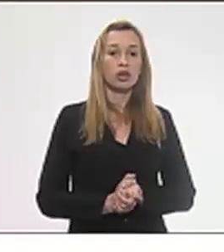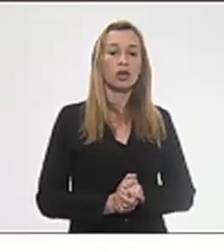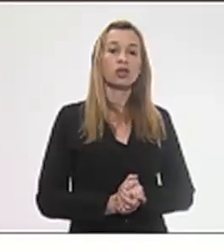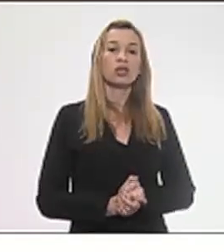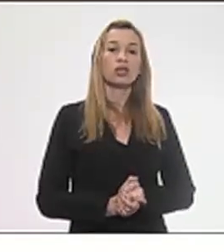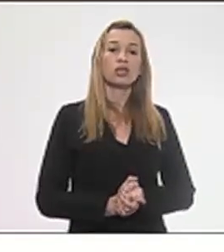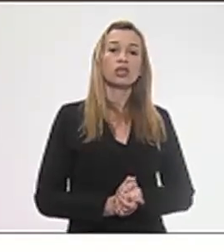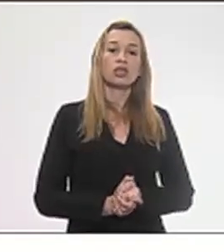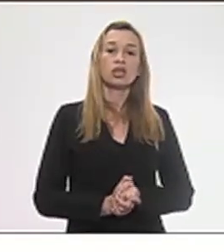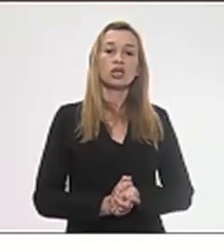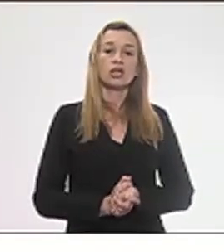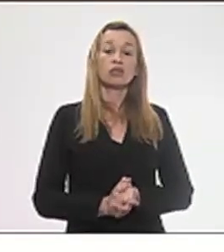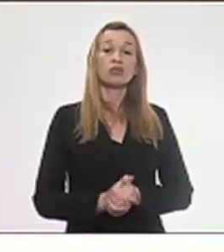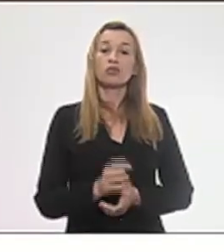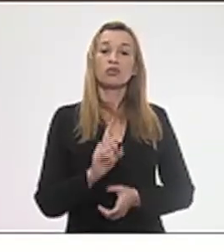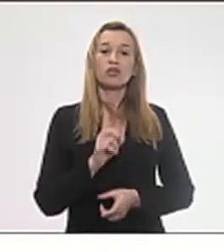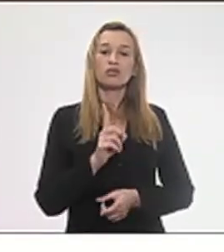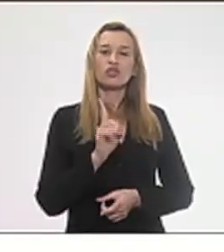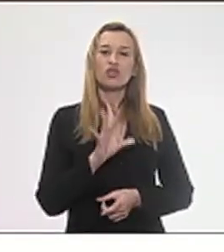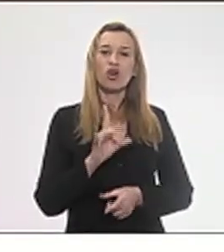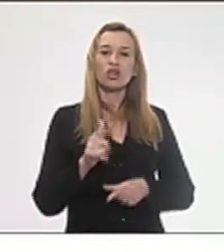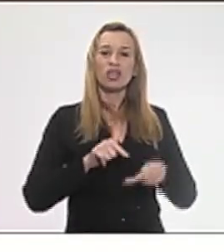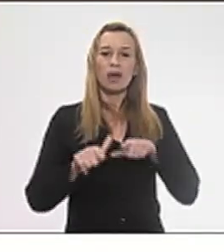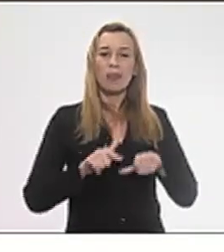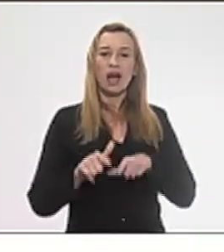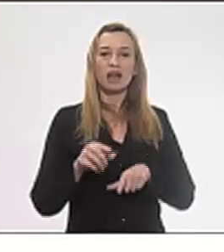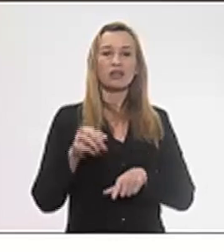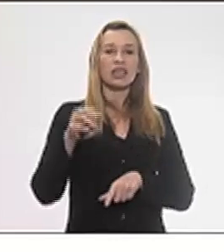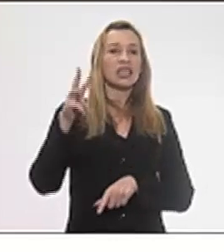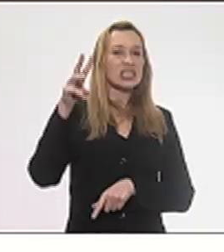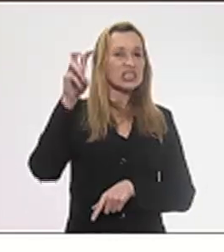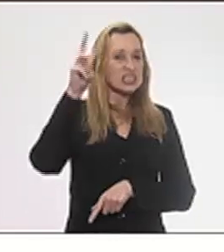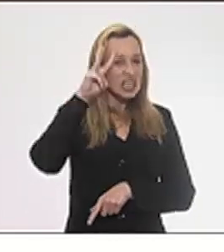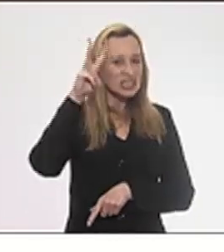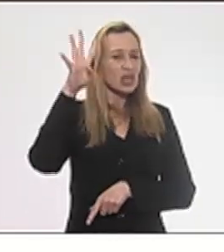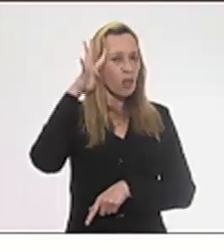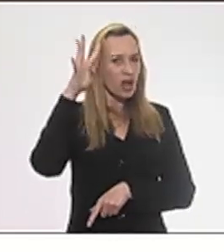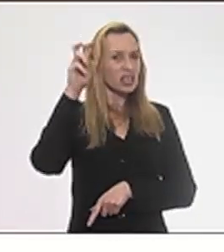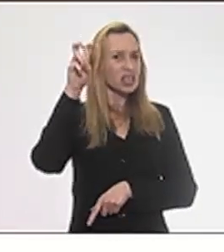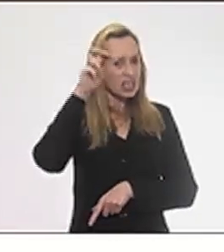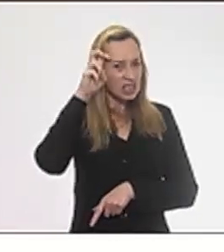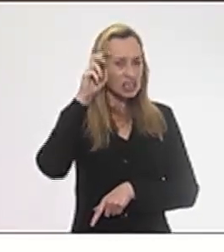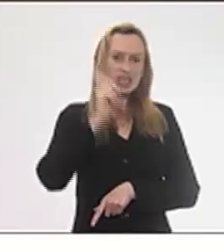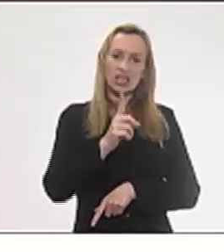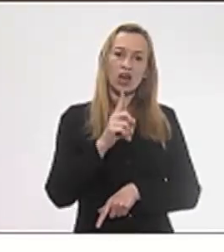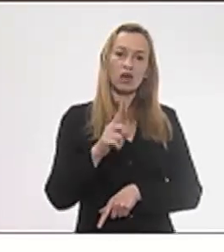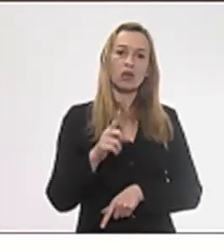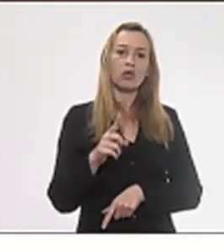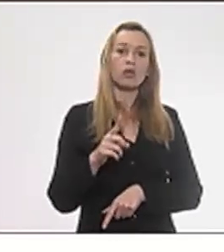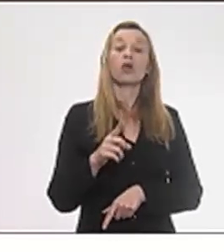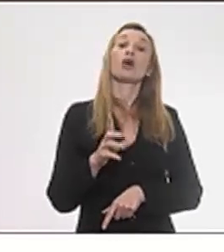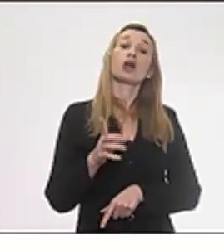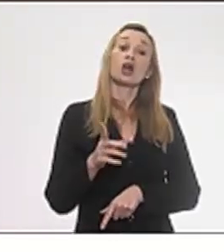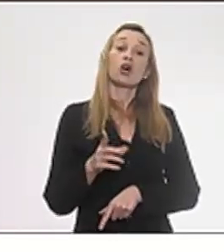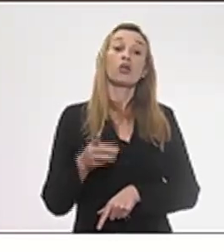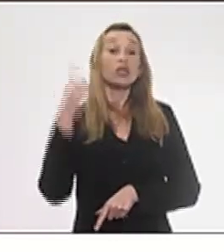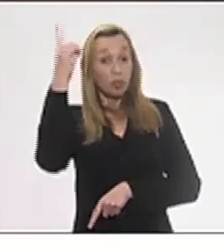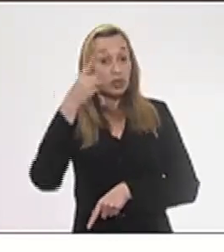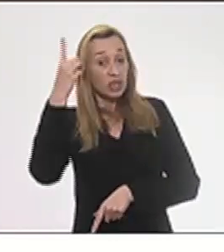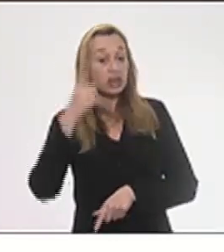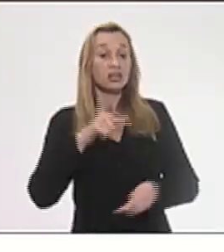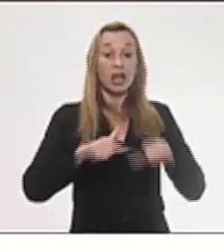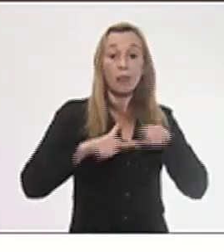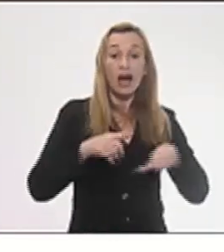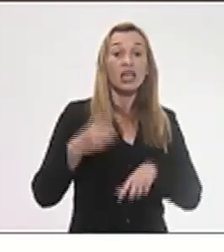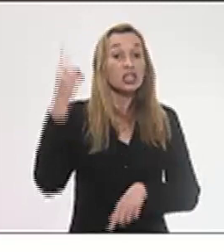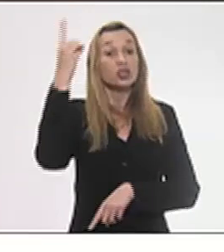restringe apenas o dia de plenário, que é terça, quarta e quinta aqui na casa. Pelo contrário, o parlamentar, ele trabalha de domingo a domingo, porque